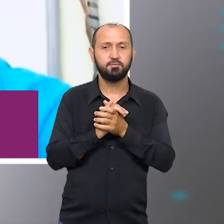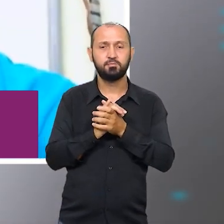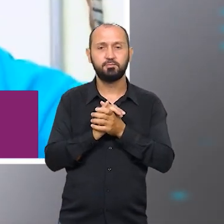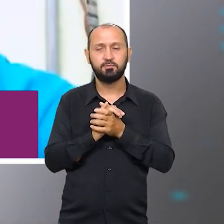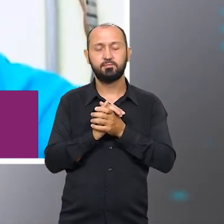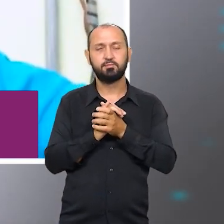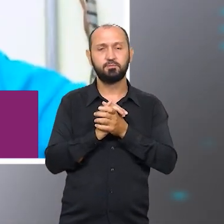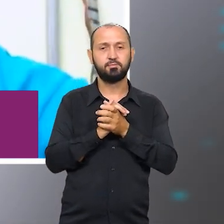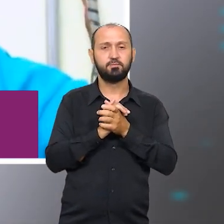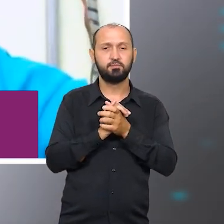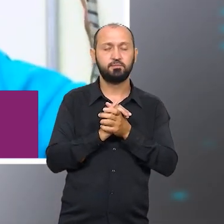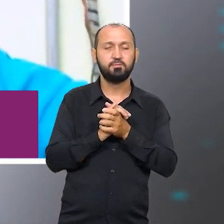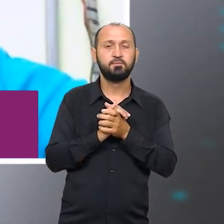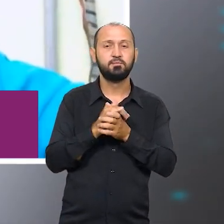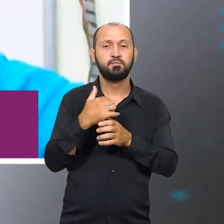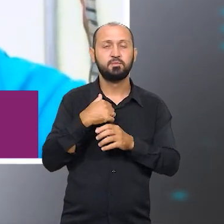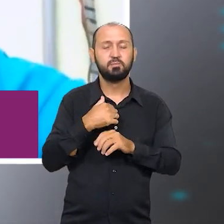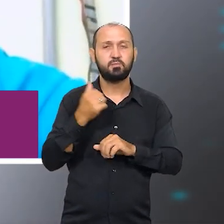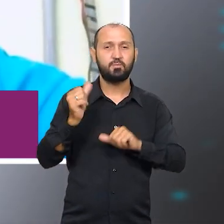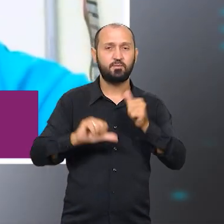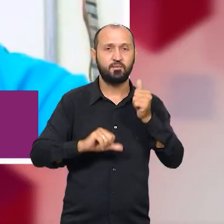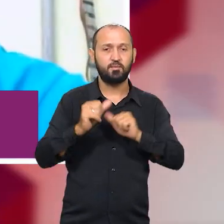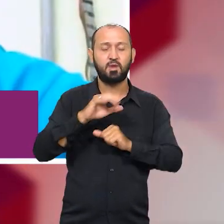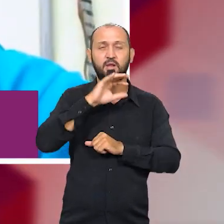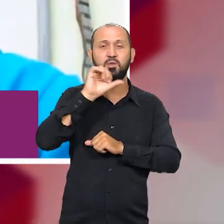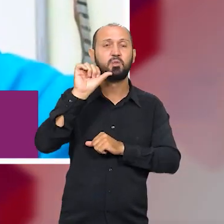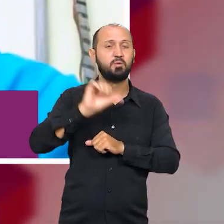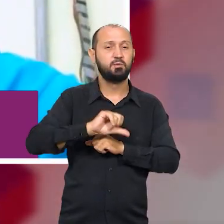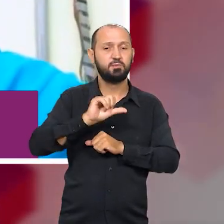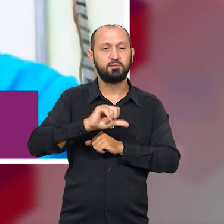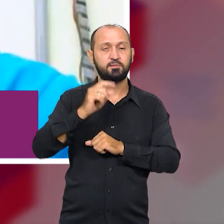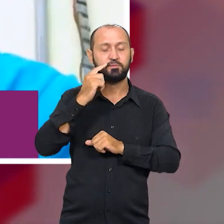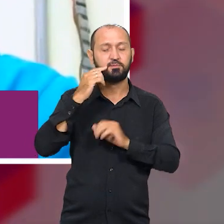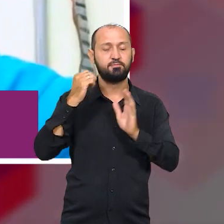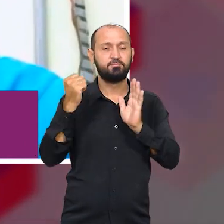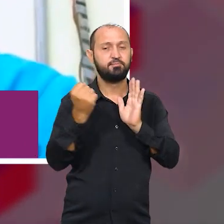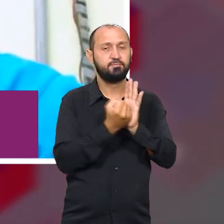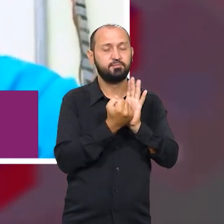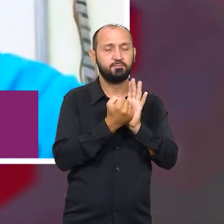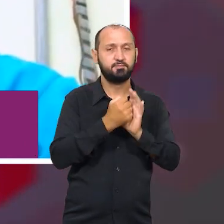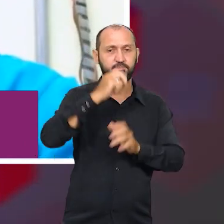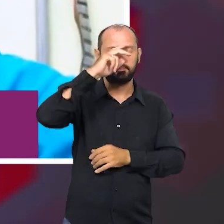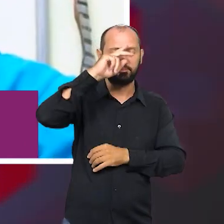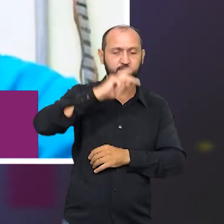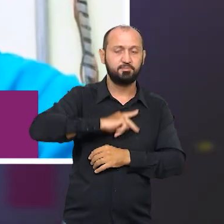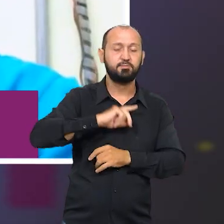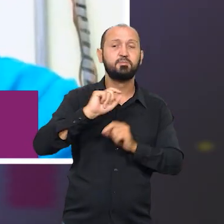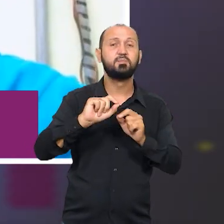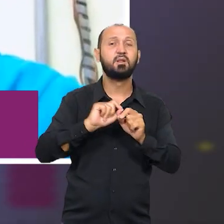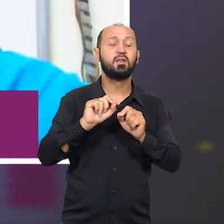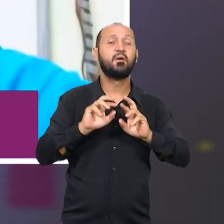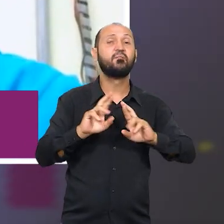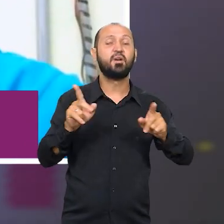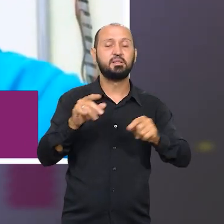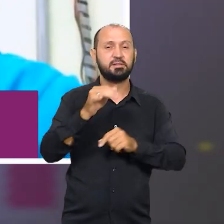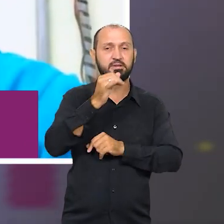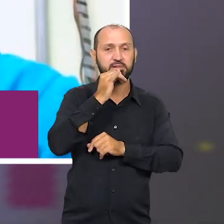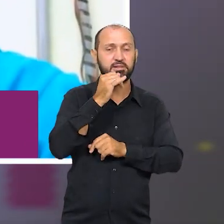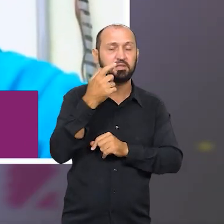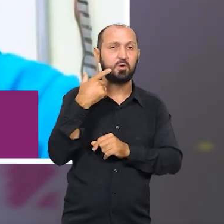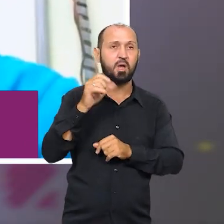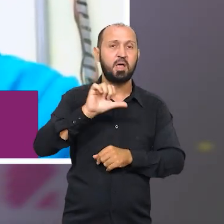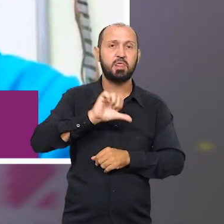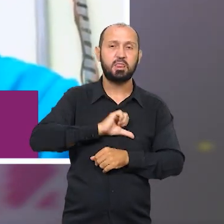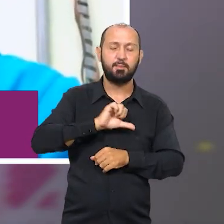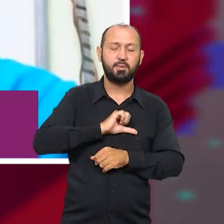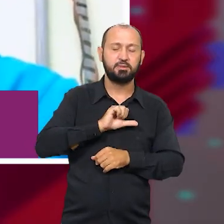você disse, ele tá sendo mal diagnosticado, né? Os sinais eles são mal colocados para essa pessoa. O que diferencia,